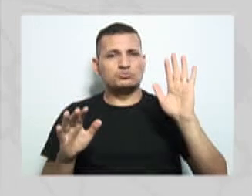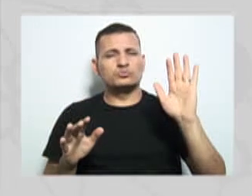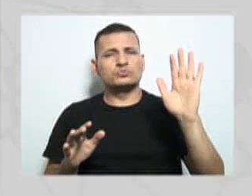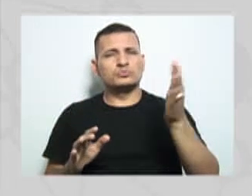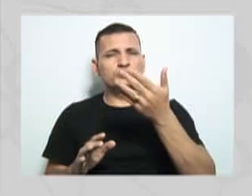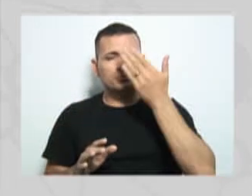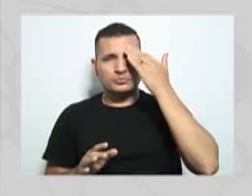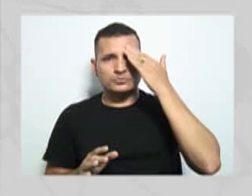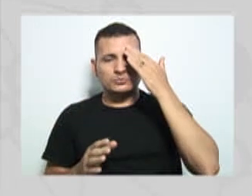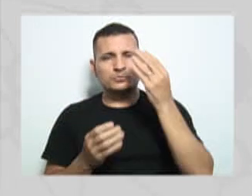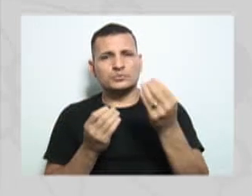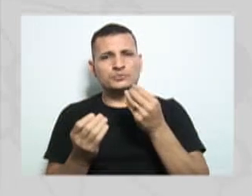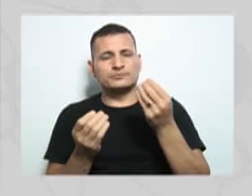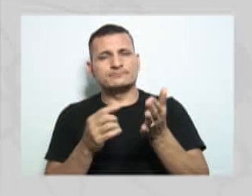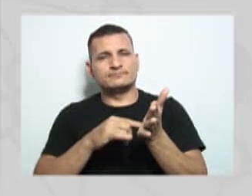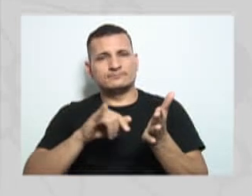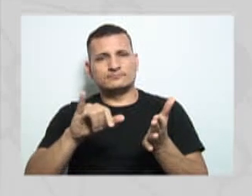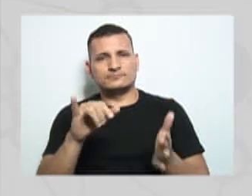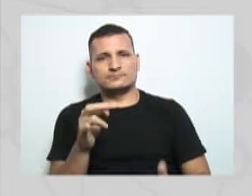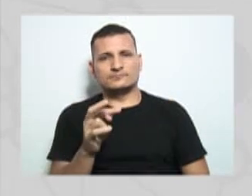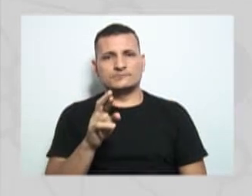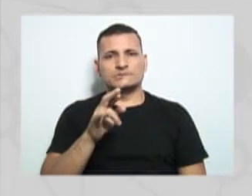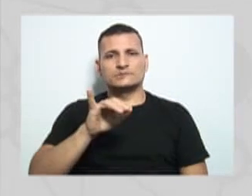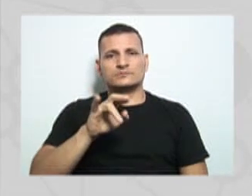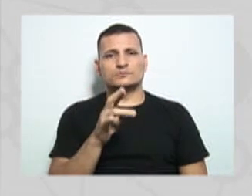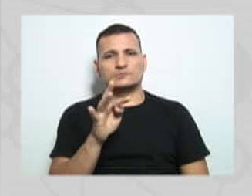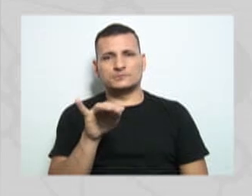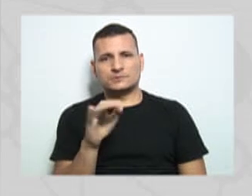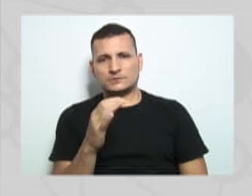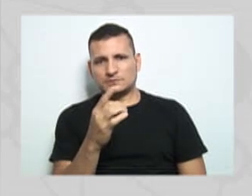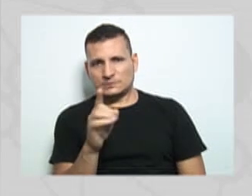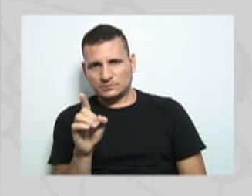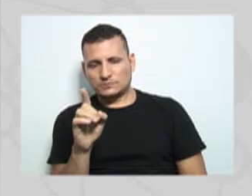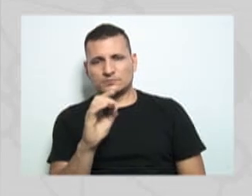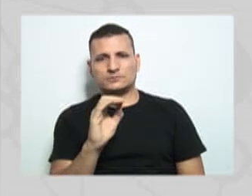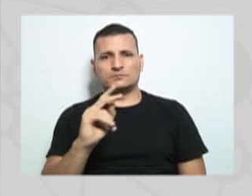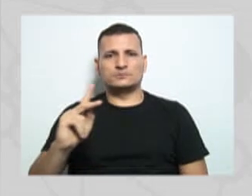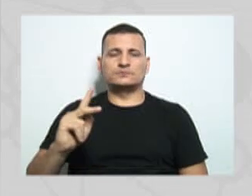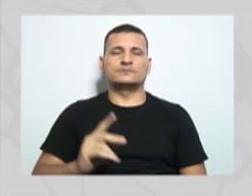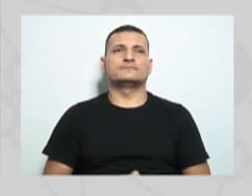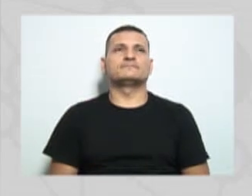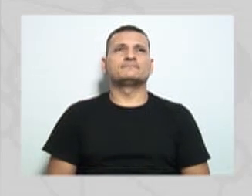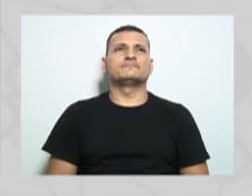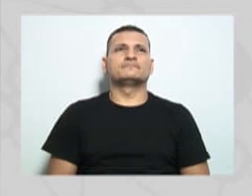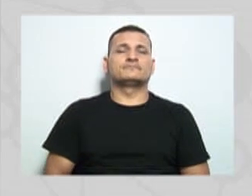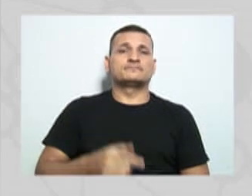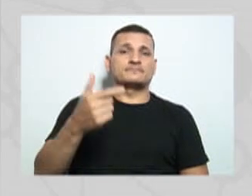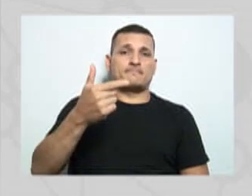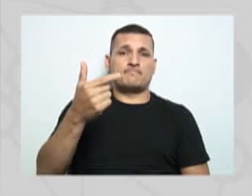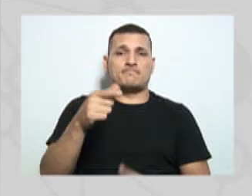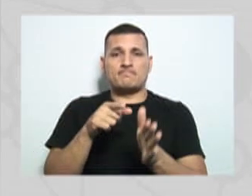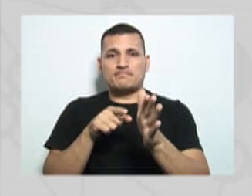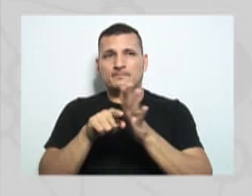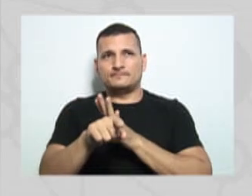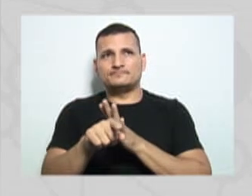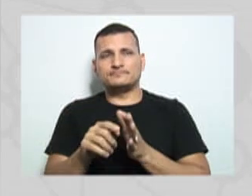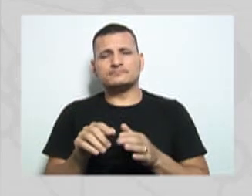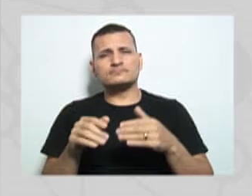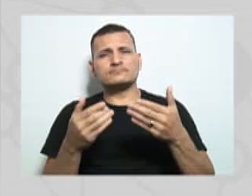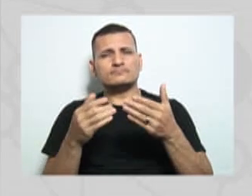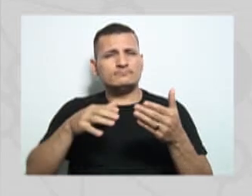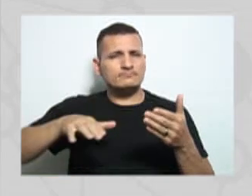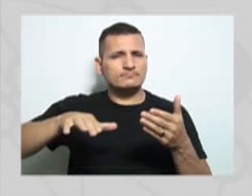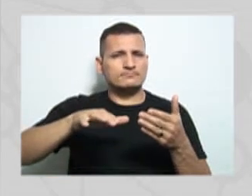que funciona a tributação das cooperativas. Vamos lá para a questão 2. Qual ramo de cooperativa não